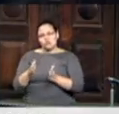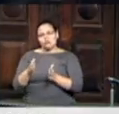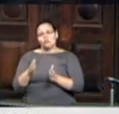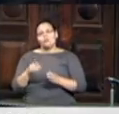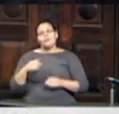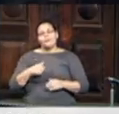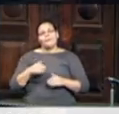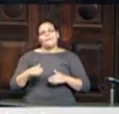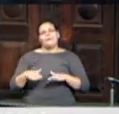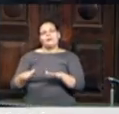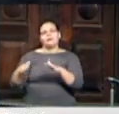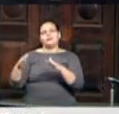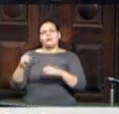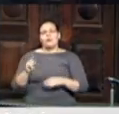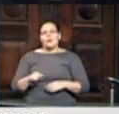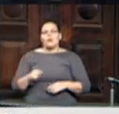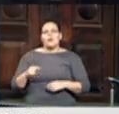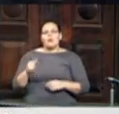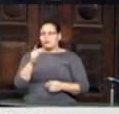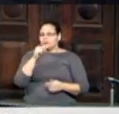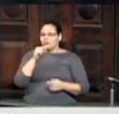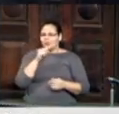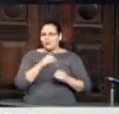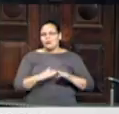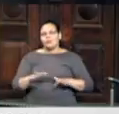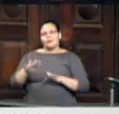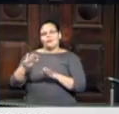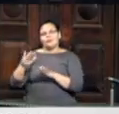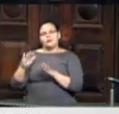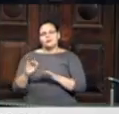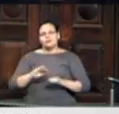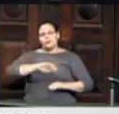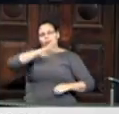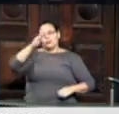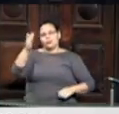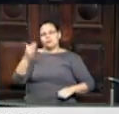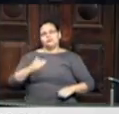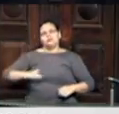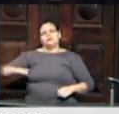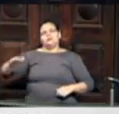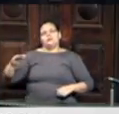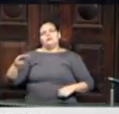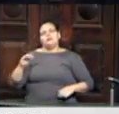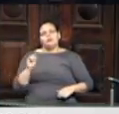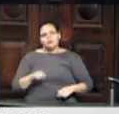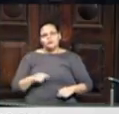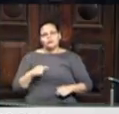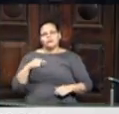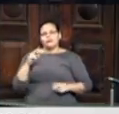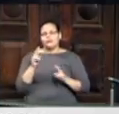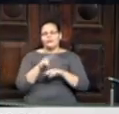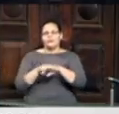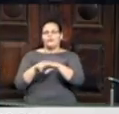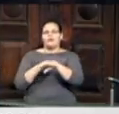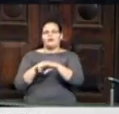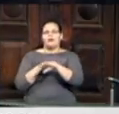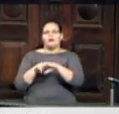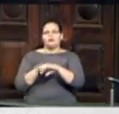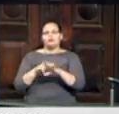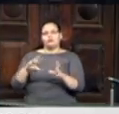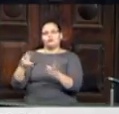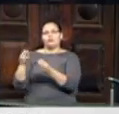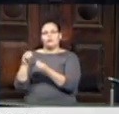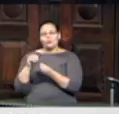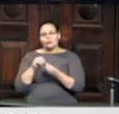passa. Ó clamor das águas, das montanhas que te cercam, deste verde de todos